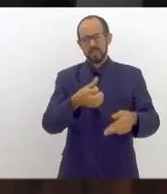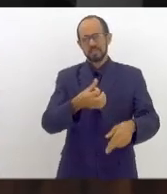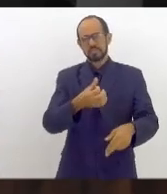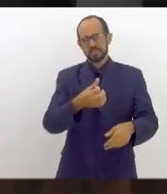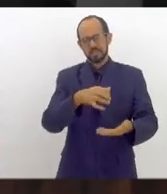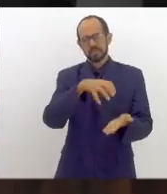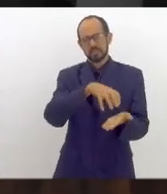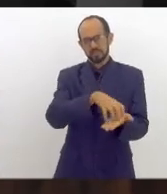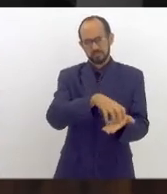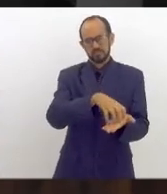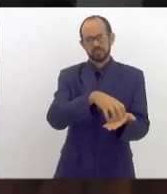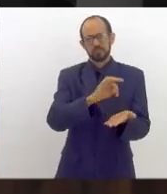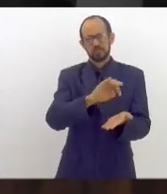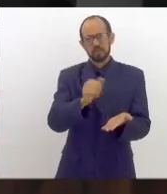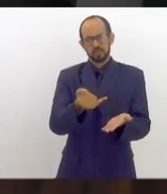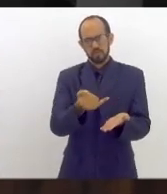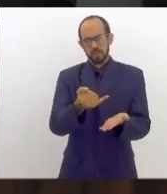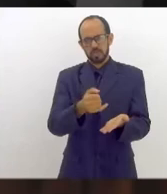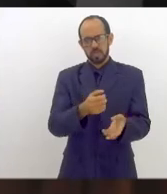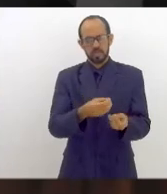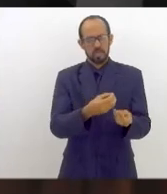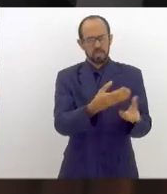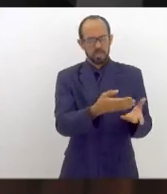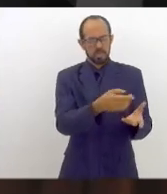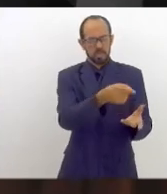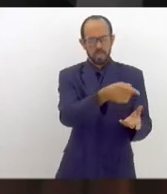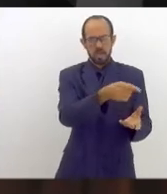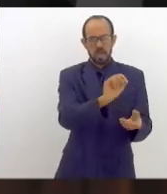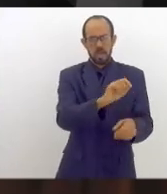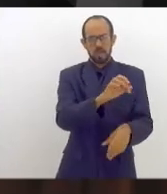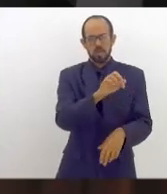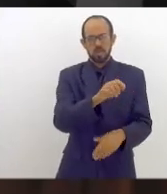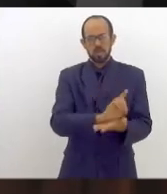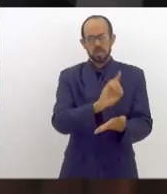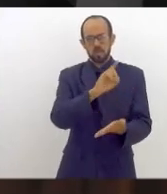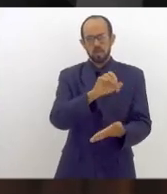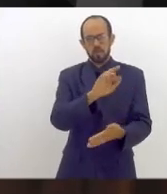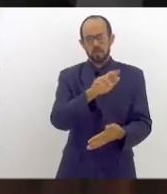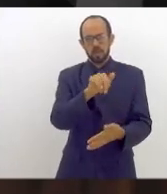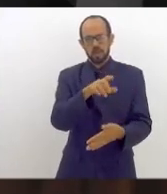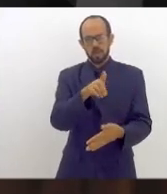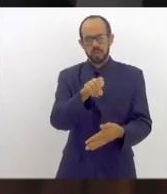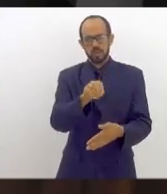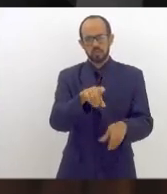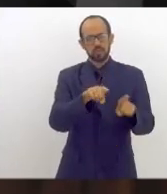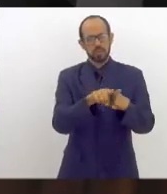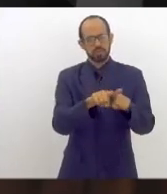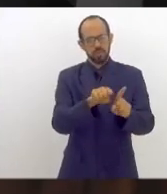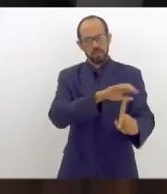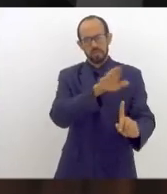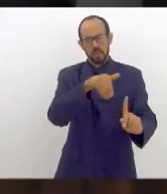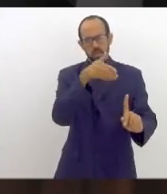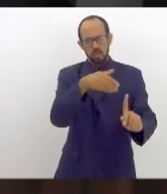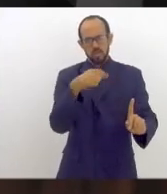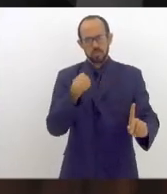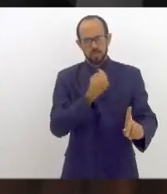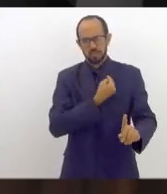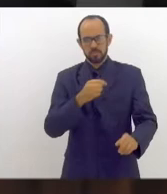conceder ao Desembargador Fernando Antônio a medalha Tiradentes é também uma grande honra para nossa Assembleia